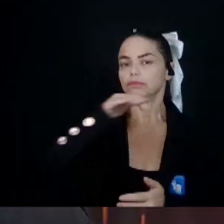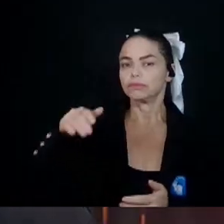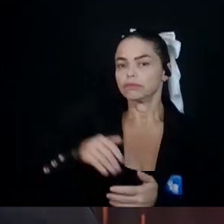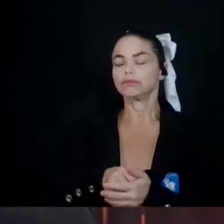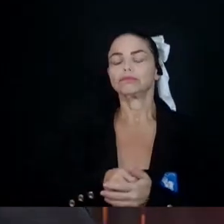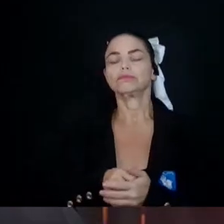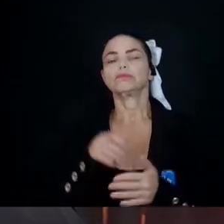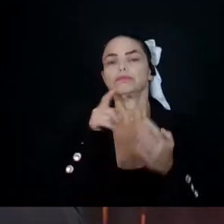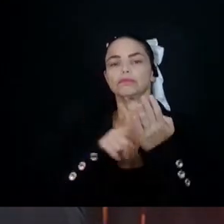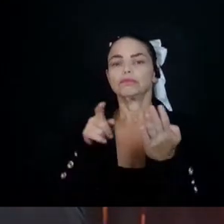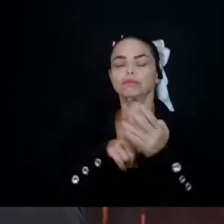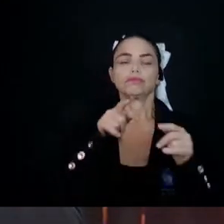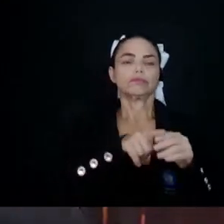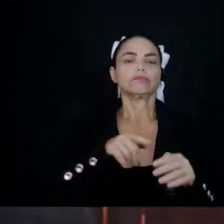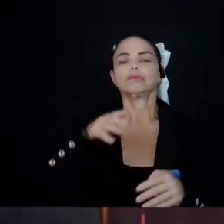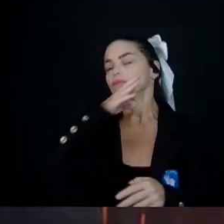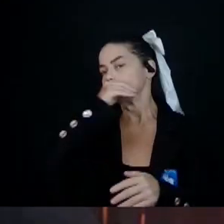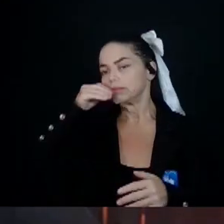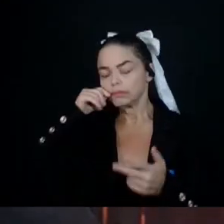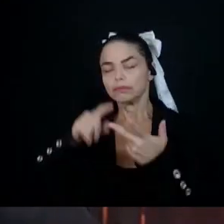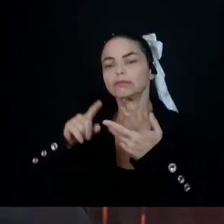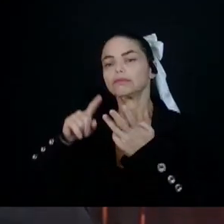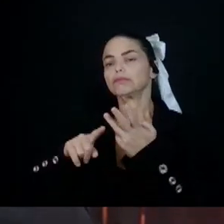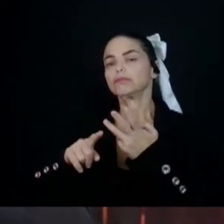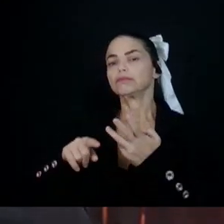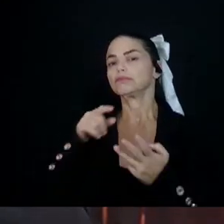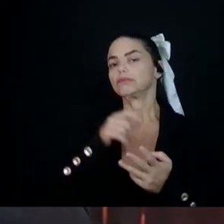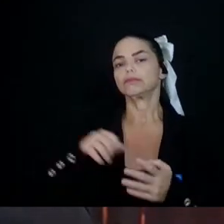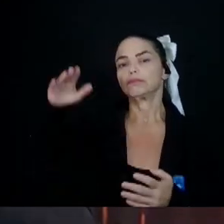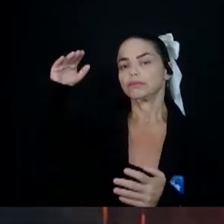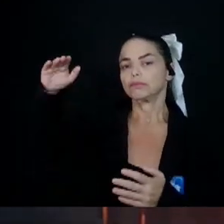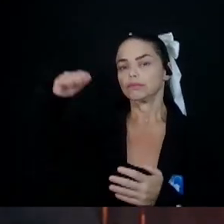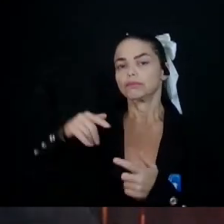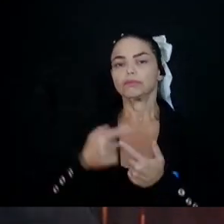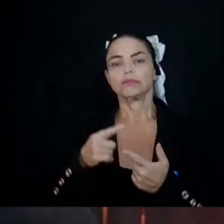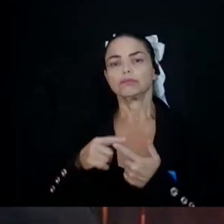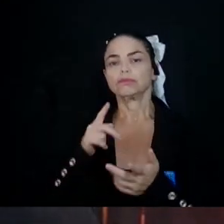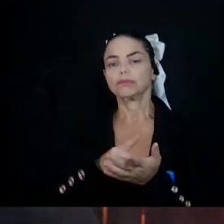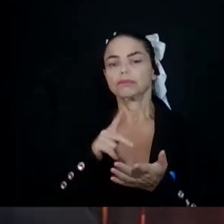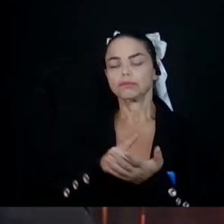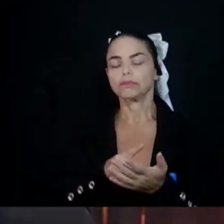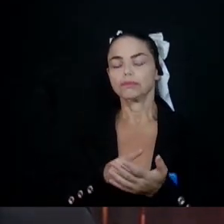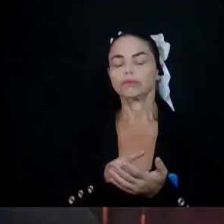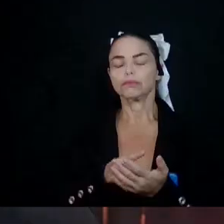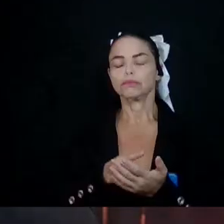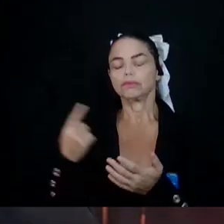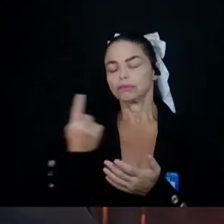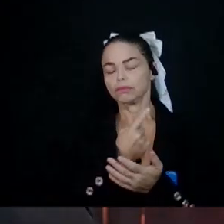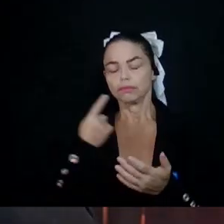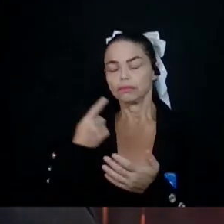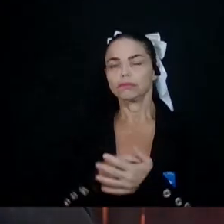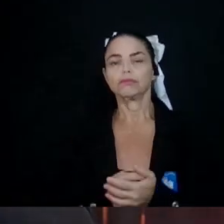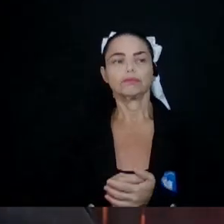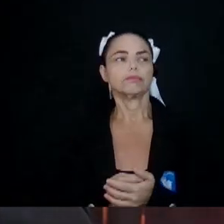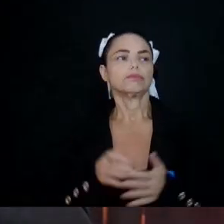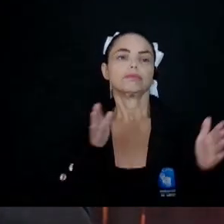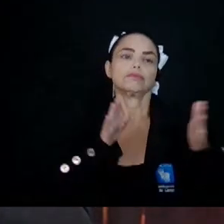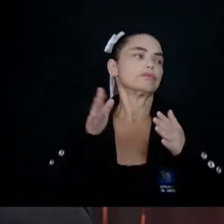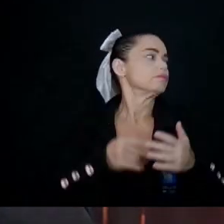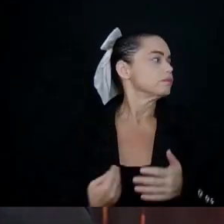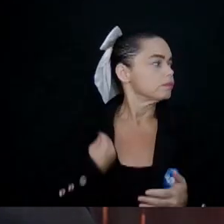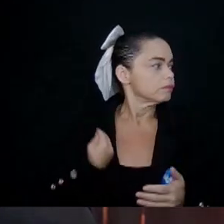tem que ser uma, para adolescente tem que ser outra, para adultos, porque, na verdade, nós somos de uma época onde a gente